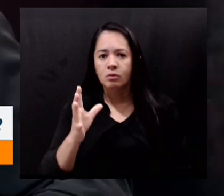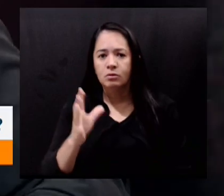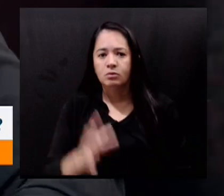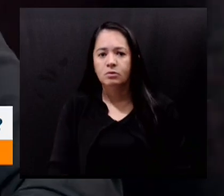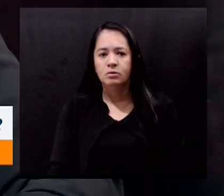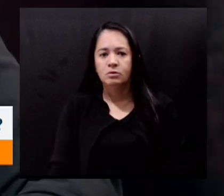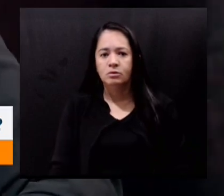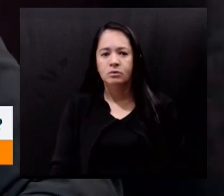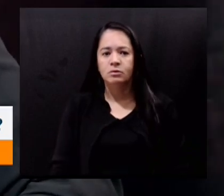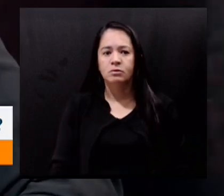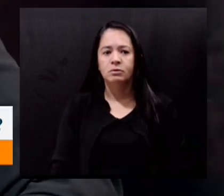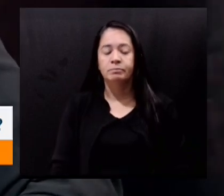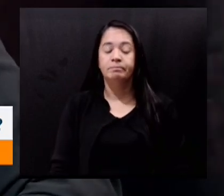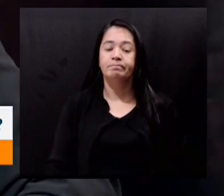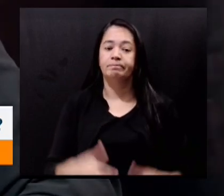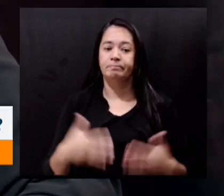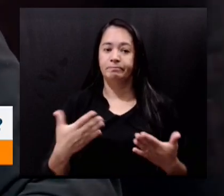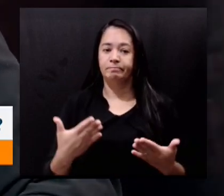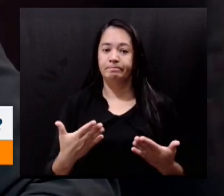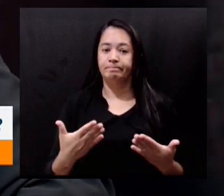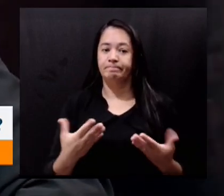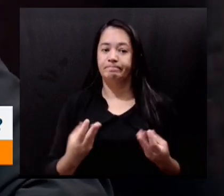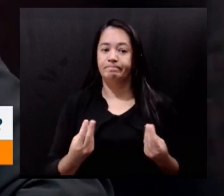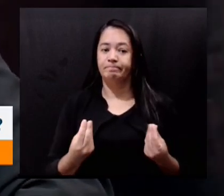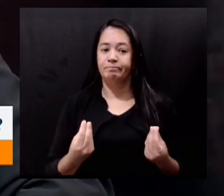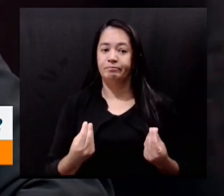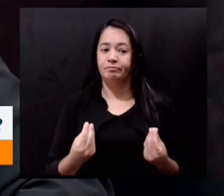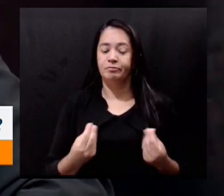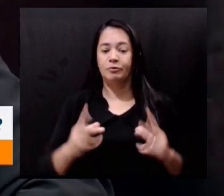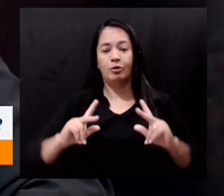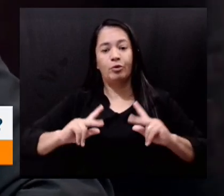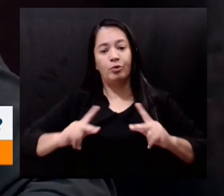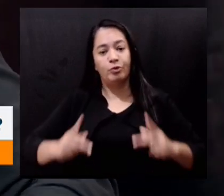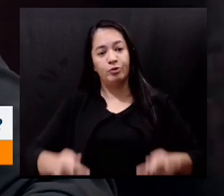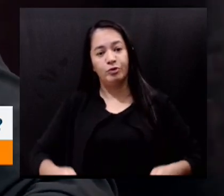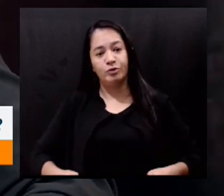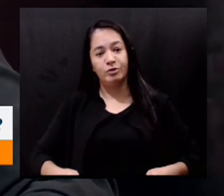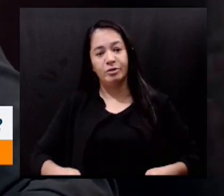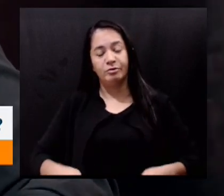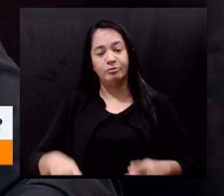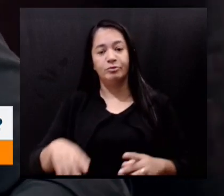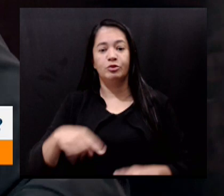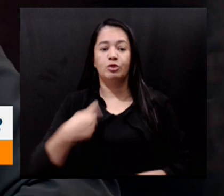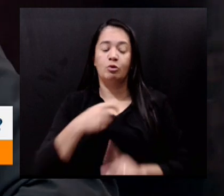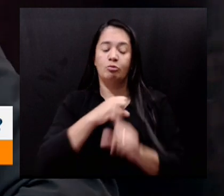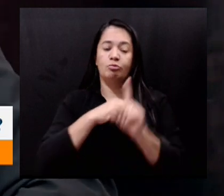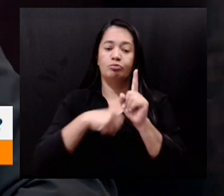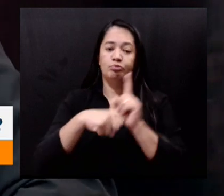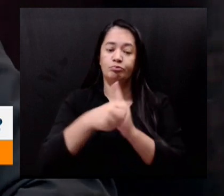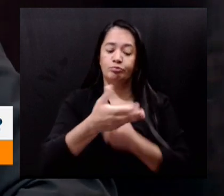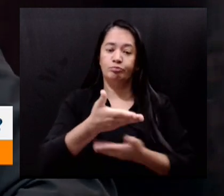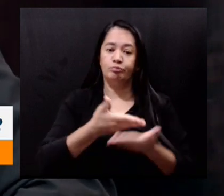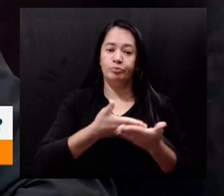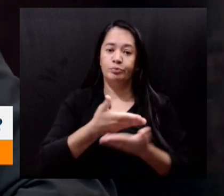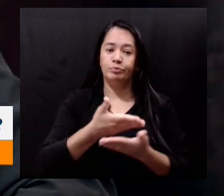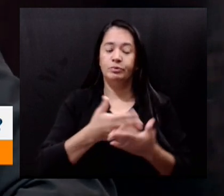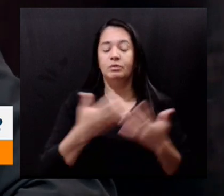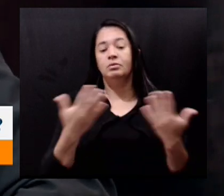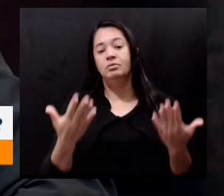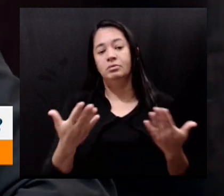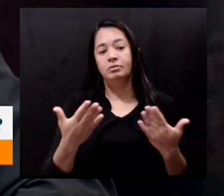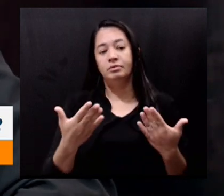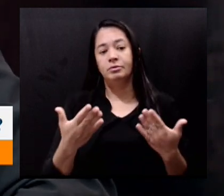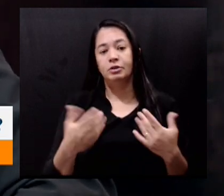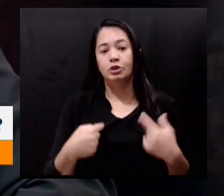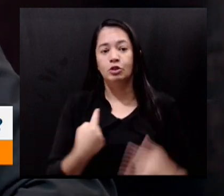Bom, ser humano somos seres sociáveis, né, social. Então a gente considera